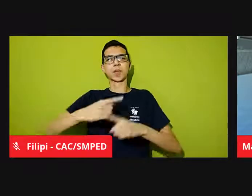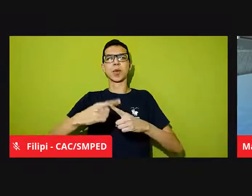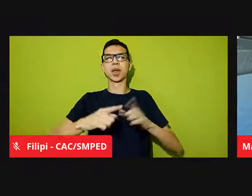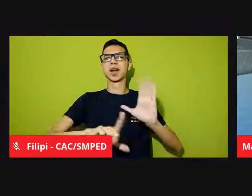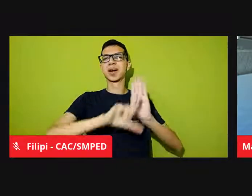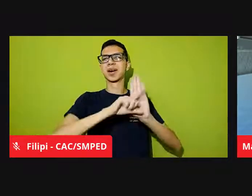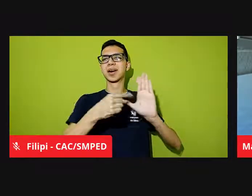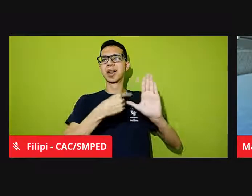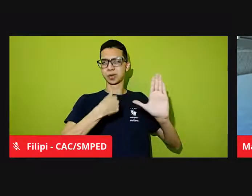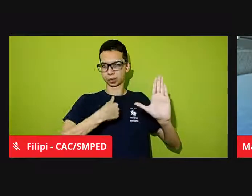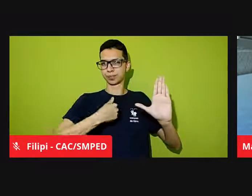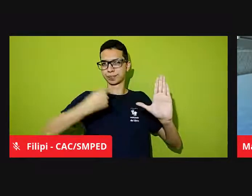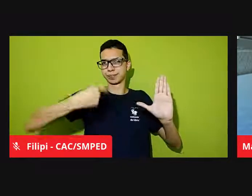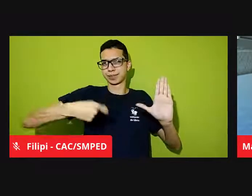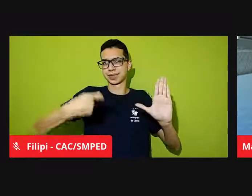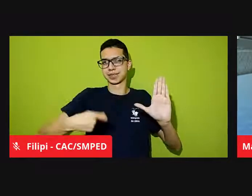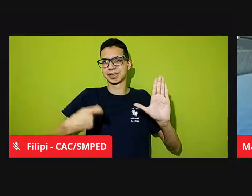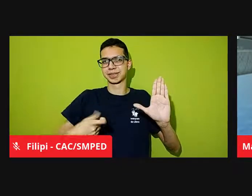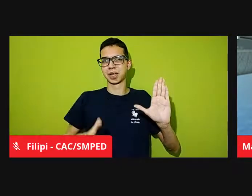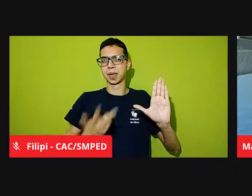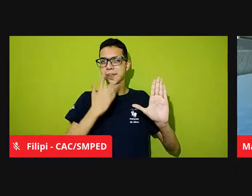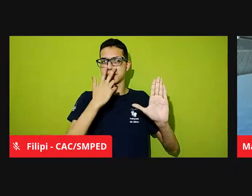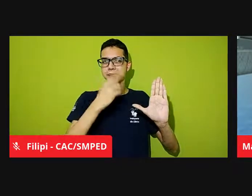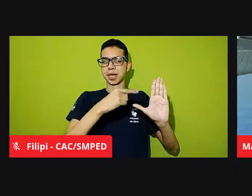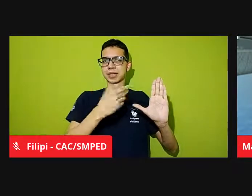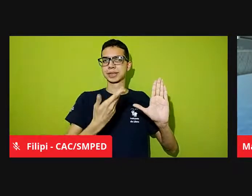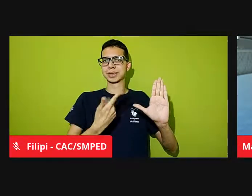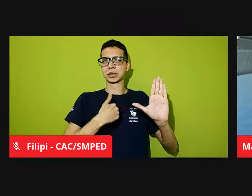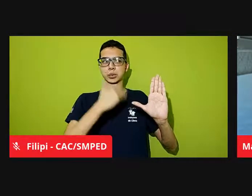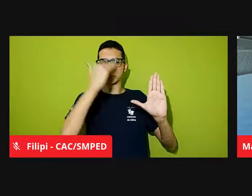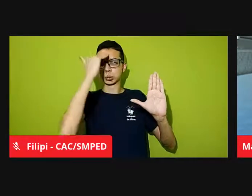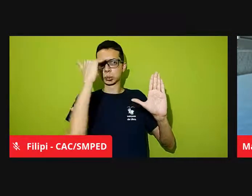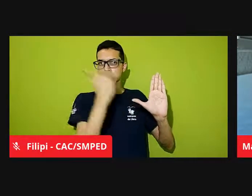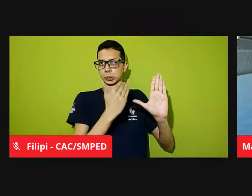existe uma cobrança em cima disso.